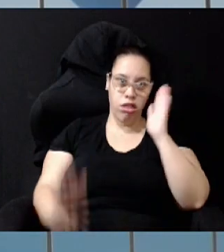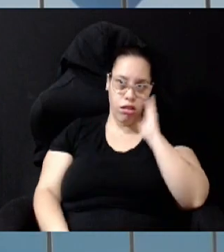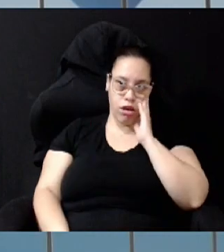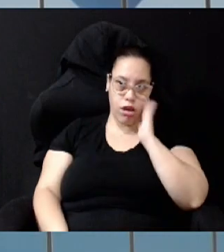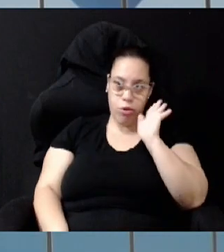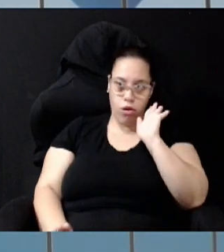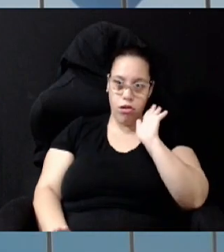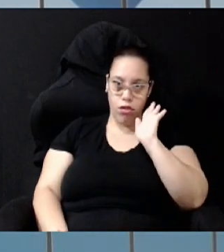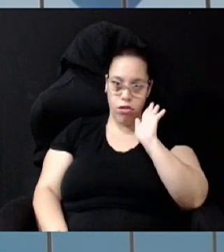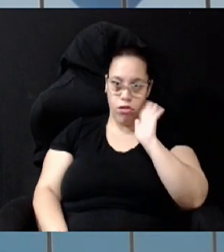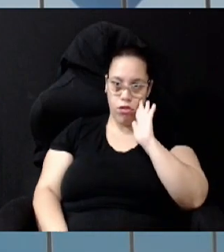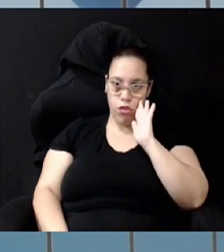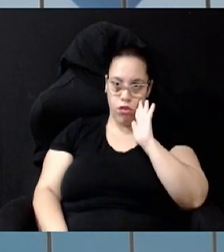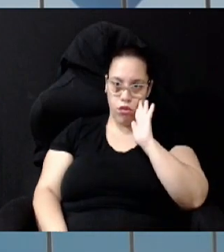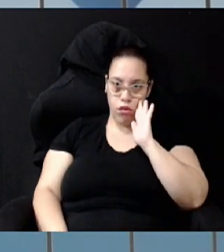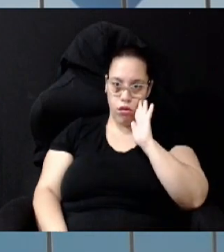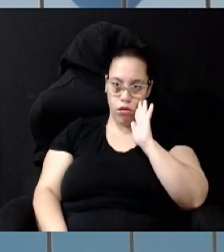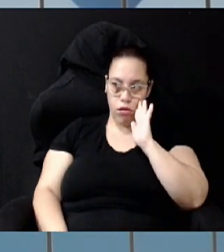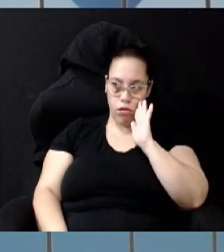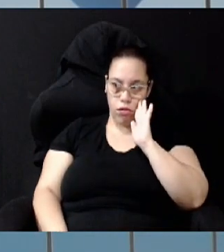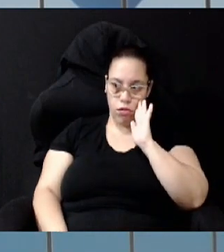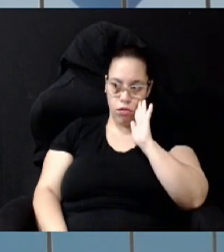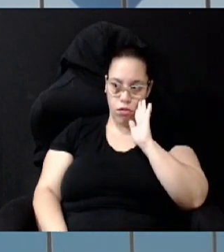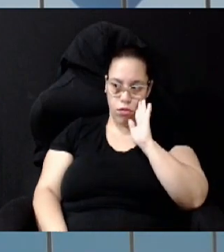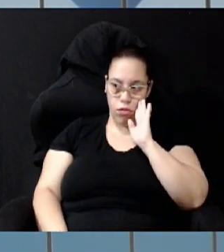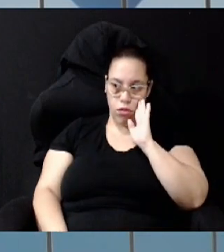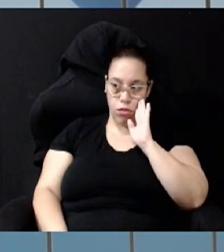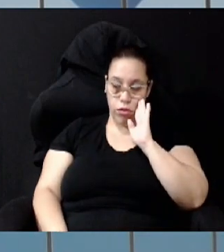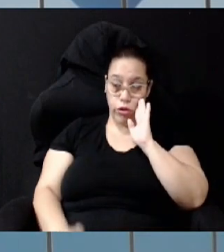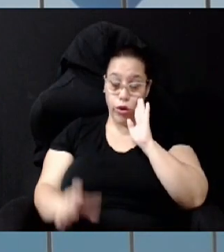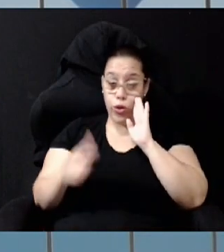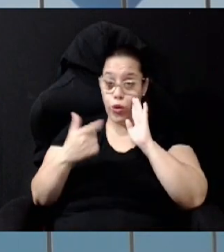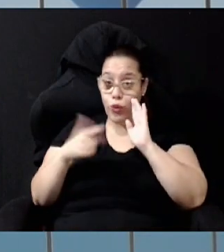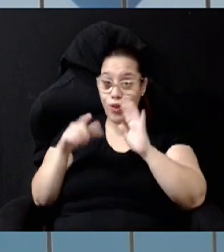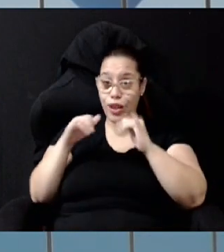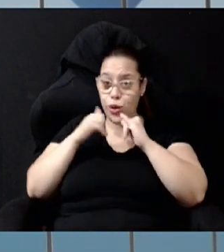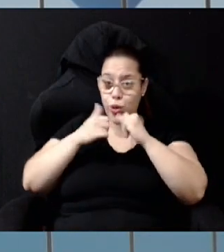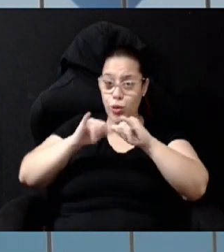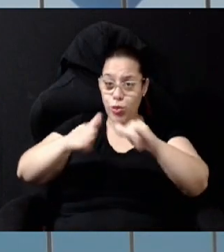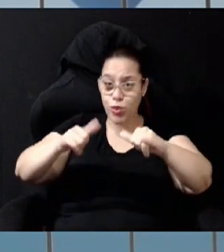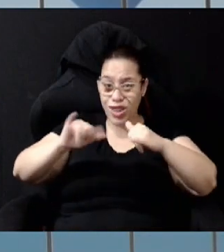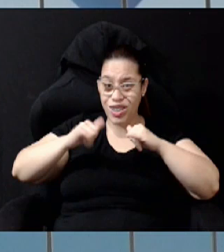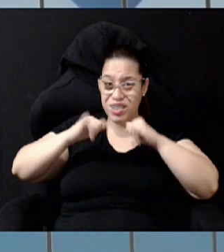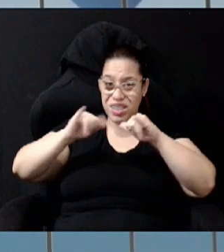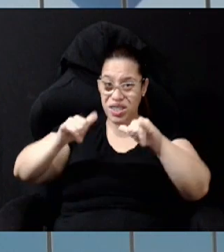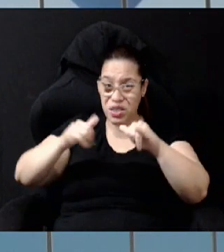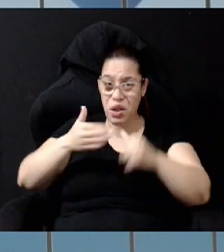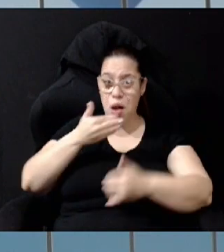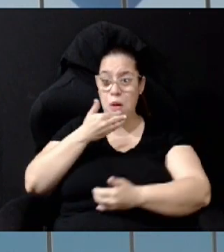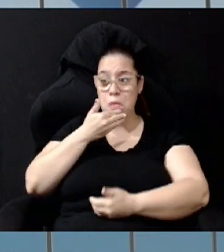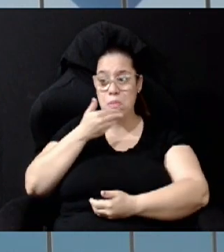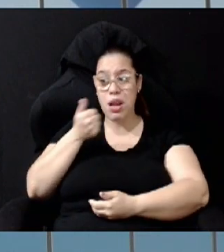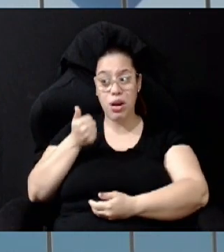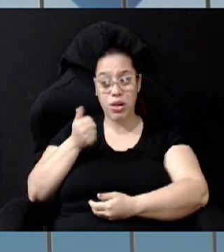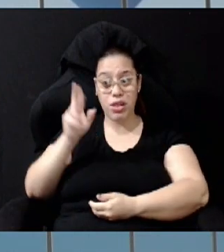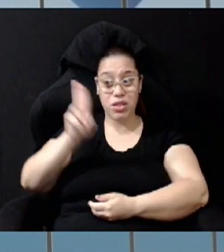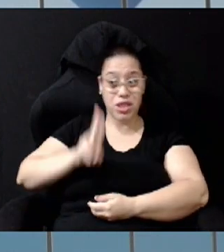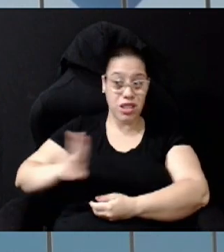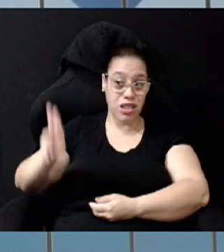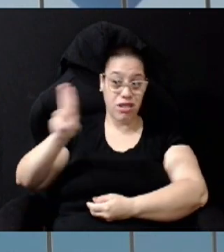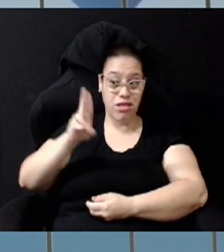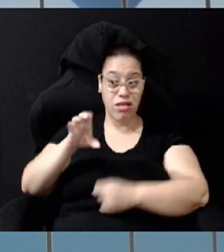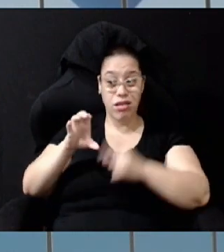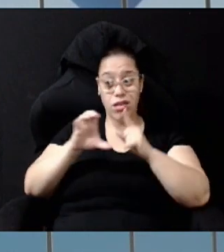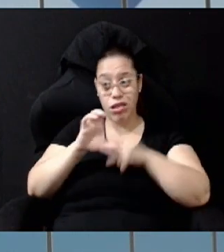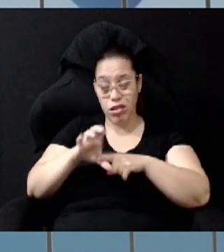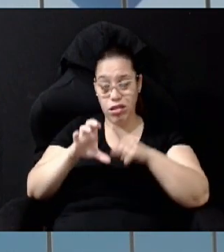essa que é a questão. E não tem uma energia... talvez a melhor a ser utilizada. Depende da localidade, depende